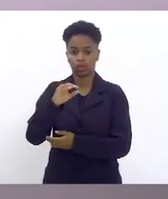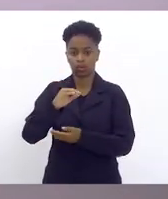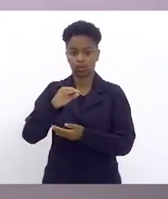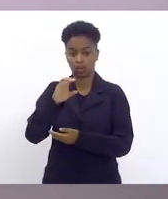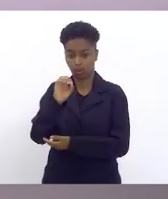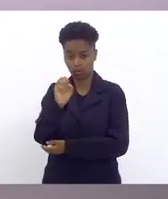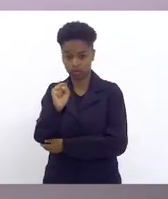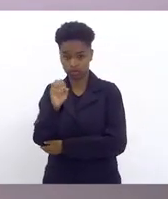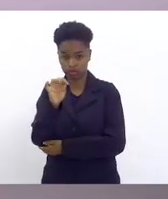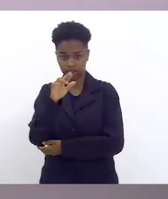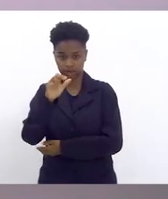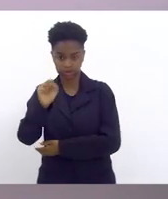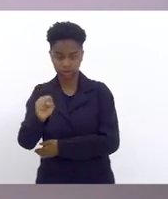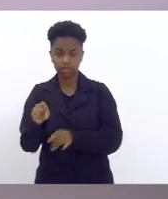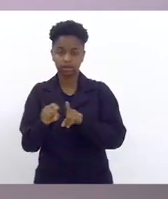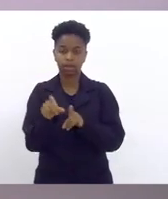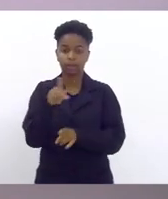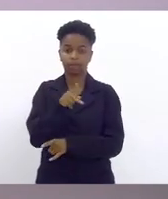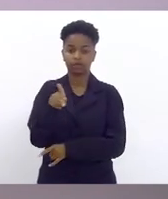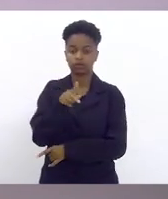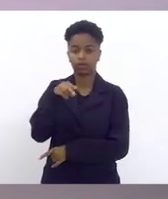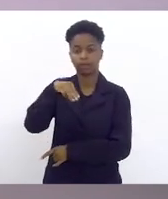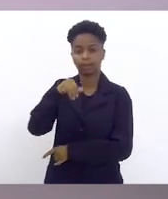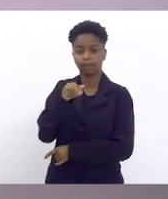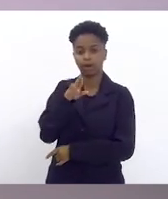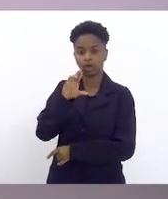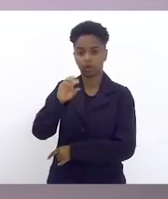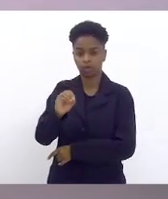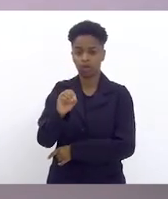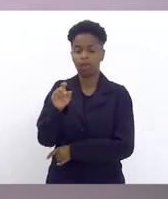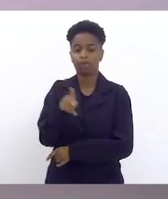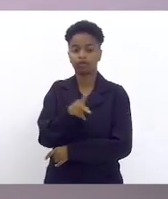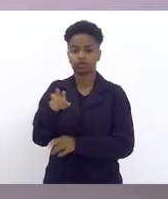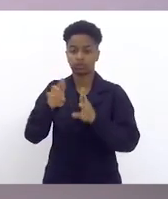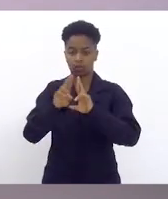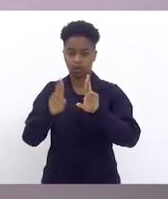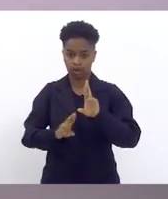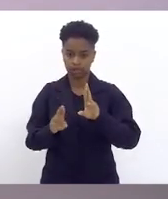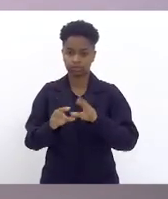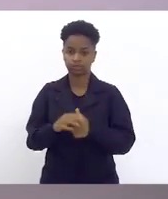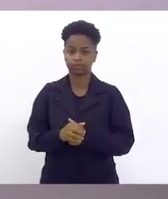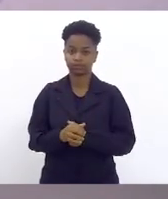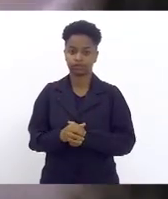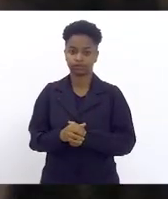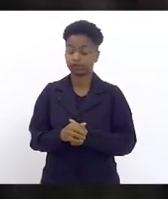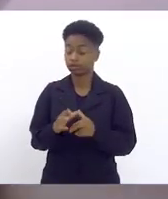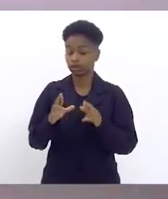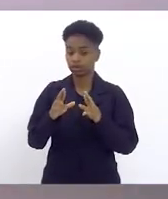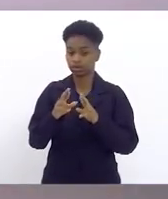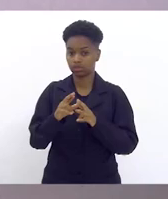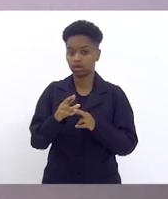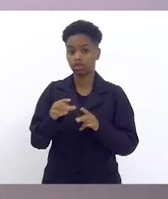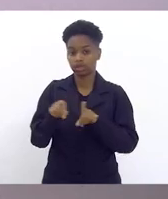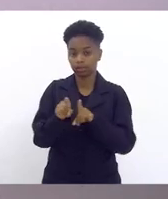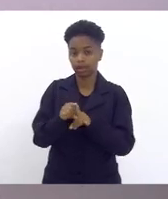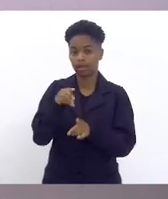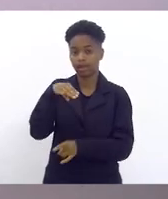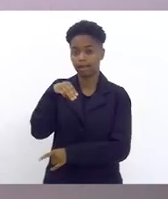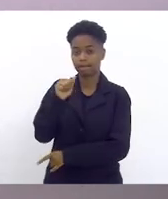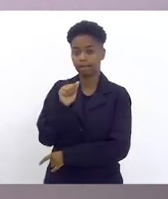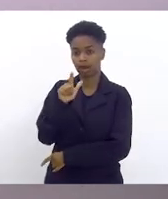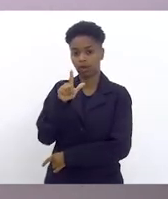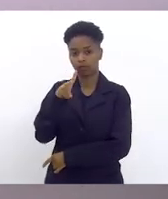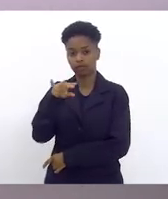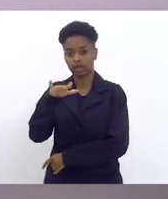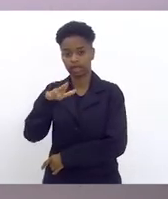professor Rosa professor da universidade federal do Rio de Janeiro da Dra Malvina tuttman